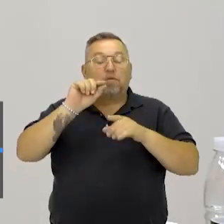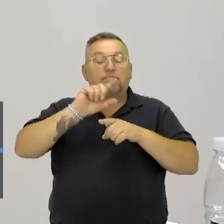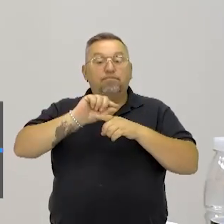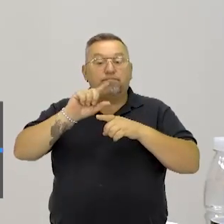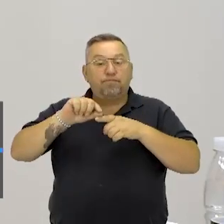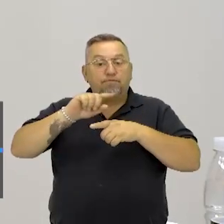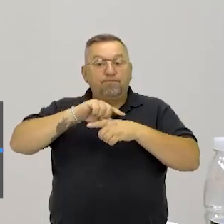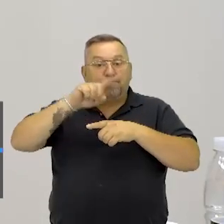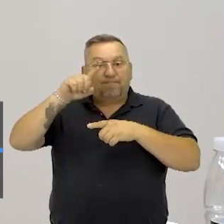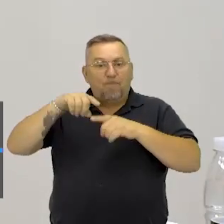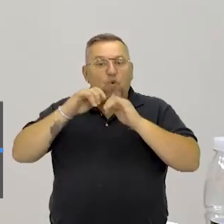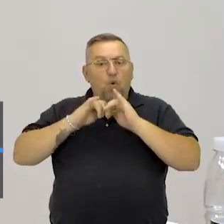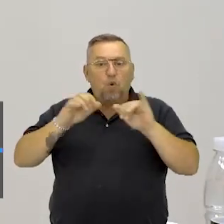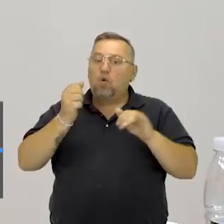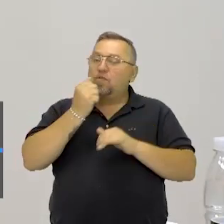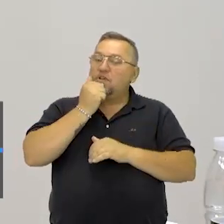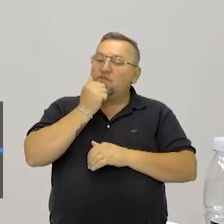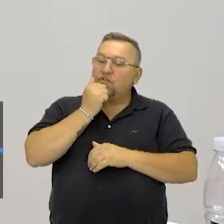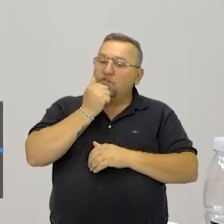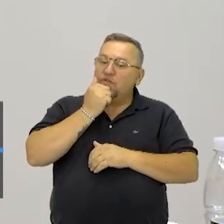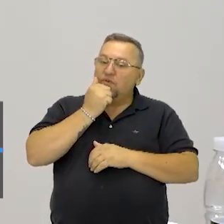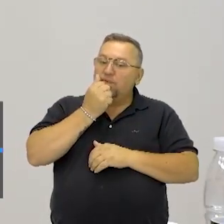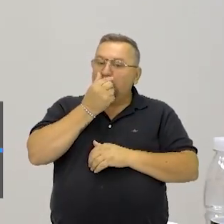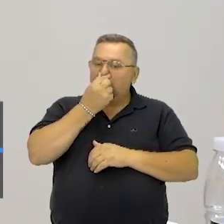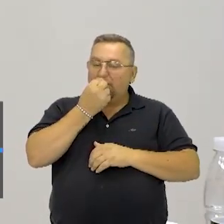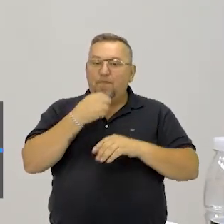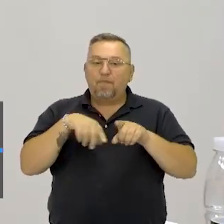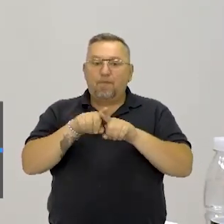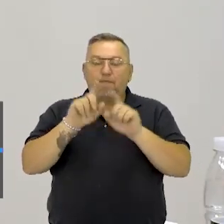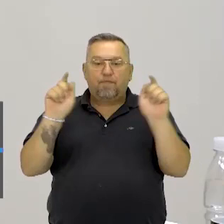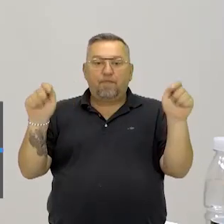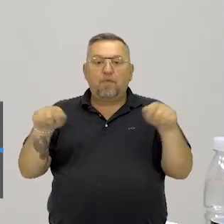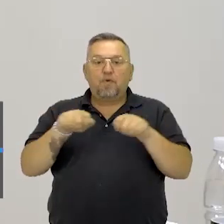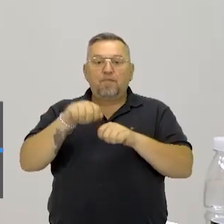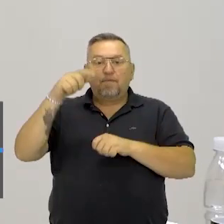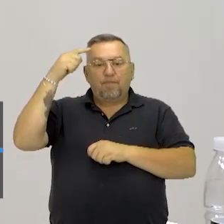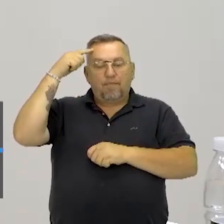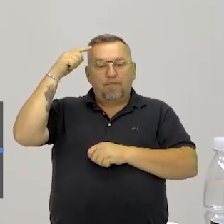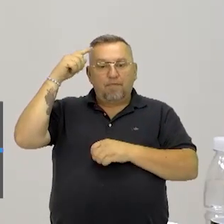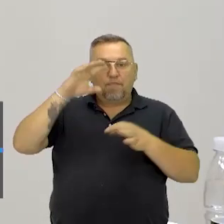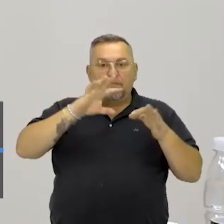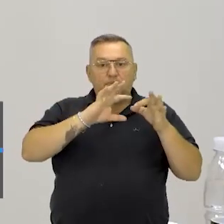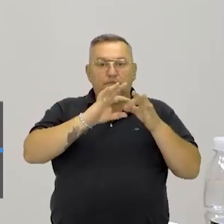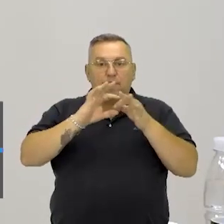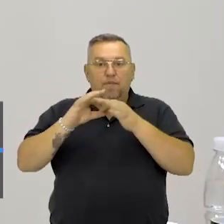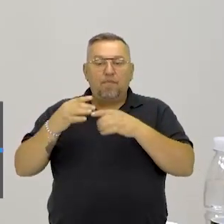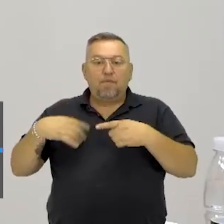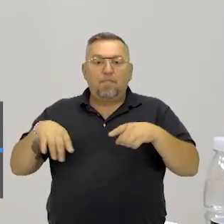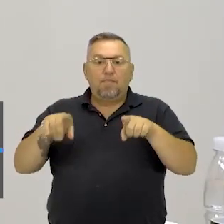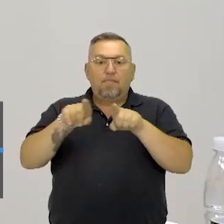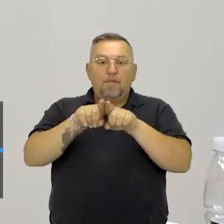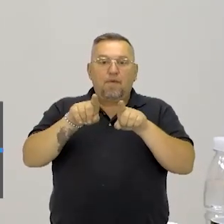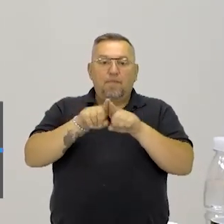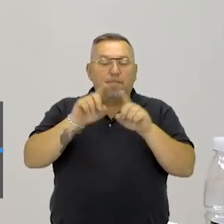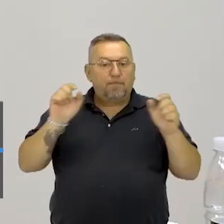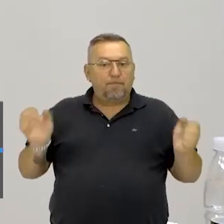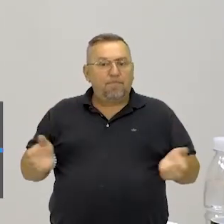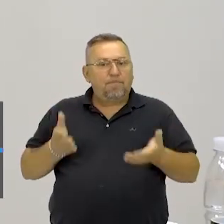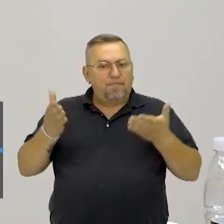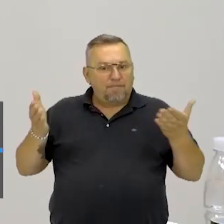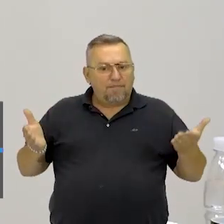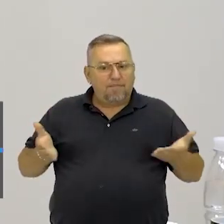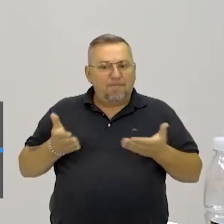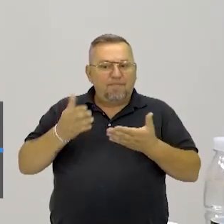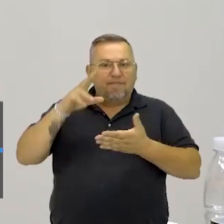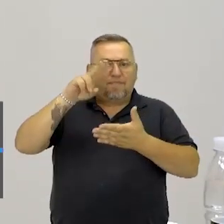de divulgação científica, não falar sobre artigo científico, para poder pensarmos no contexto e também estimulá-los